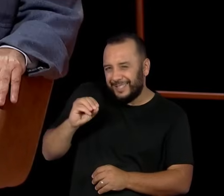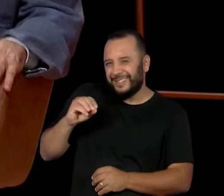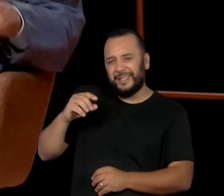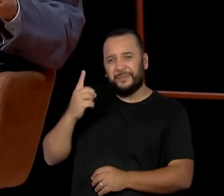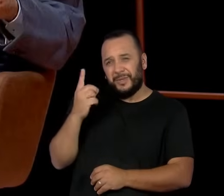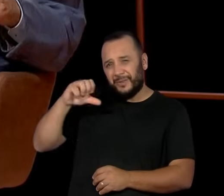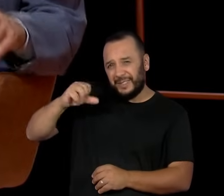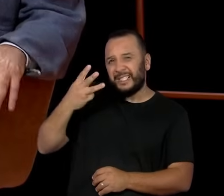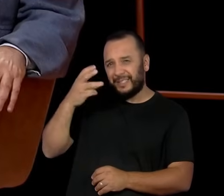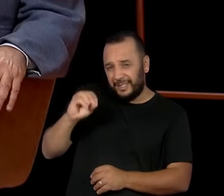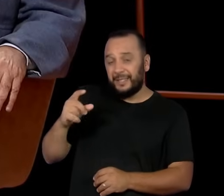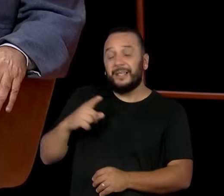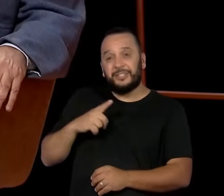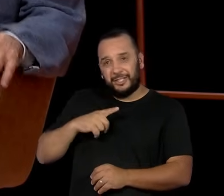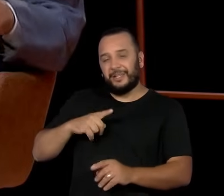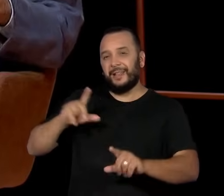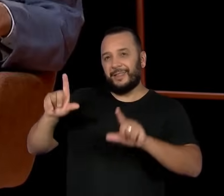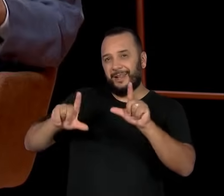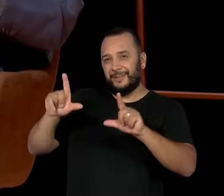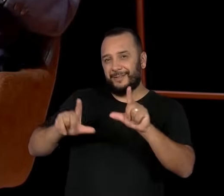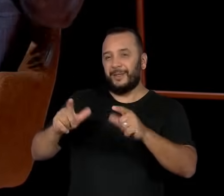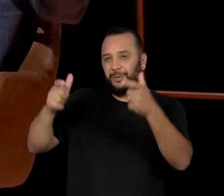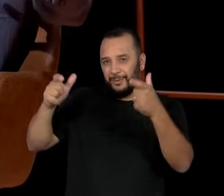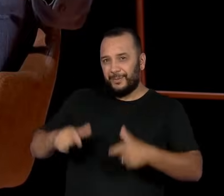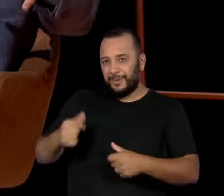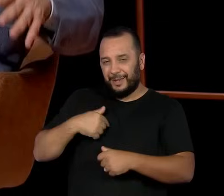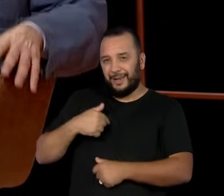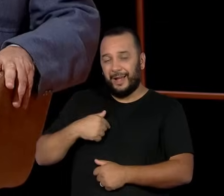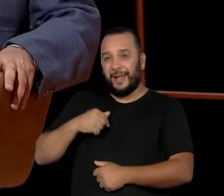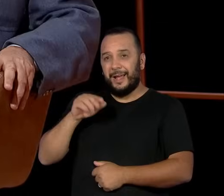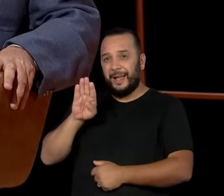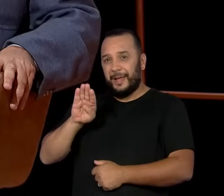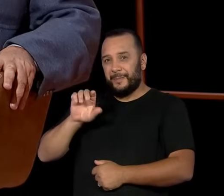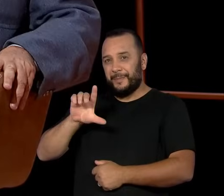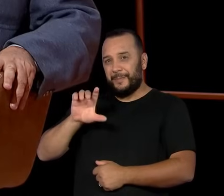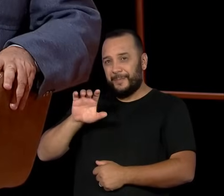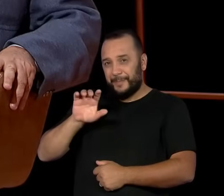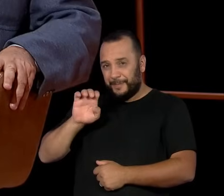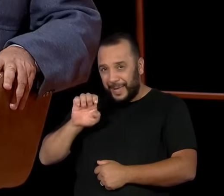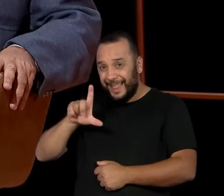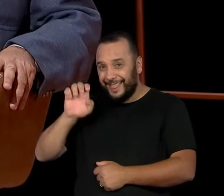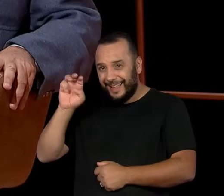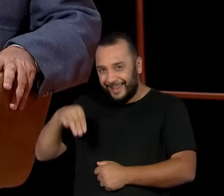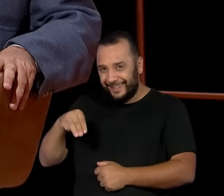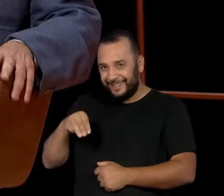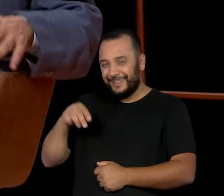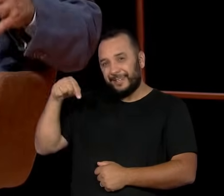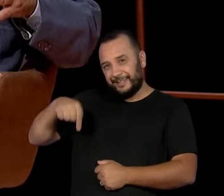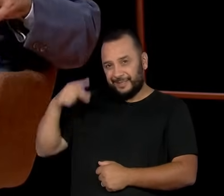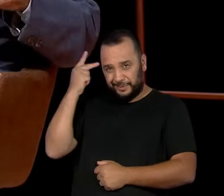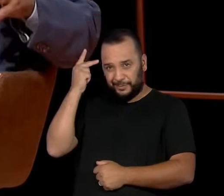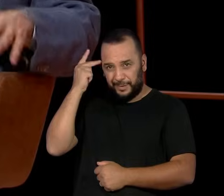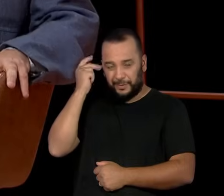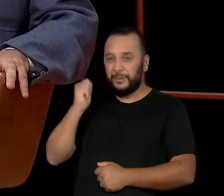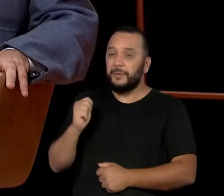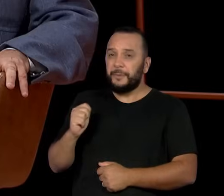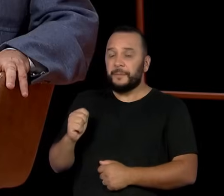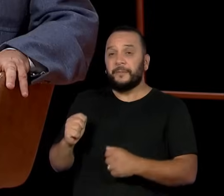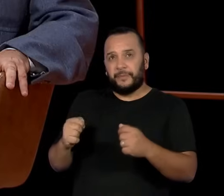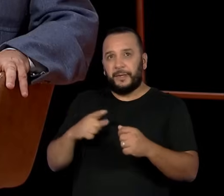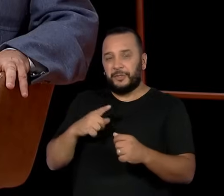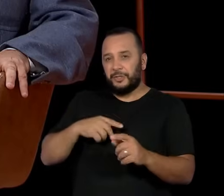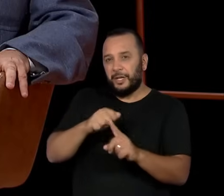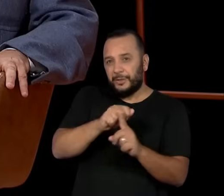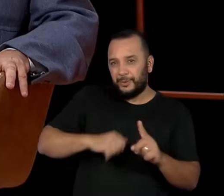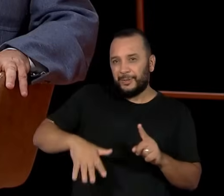no Belém, no bairro do Belém, onde eu nasci, numa bacia de Revelador. E meu pai reunia a sociedade armênia